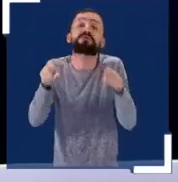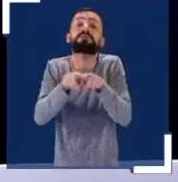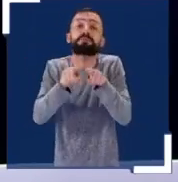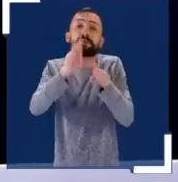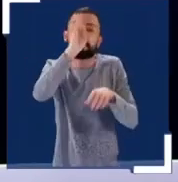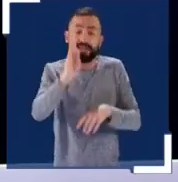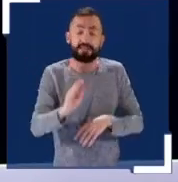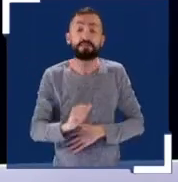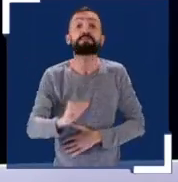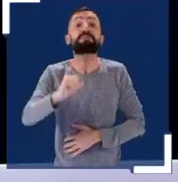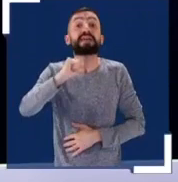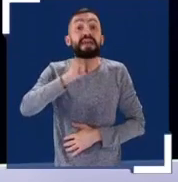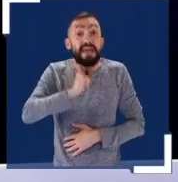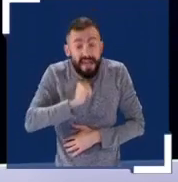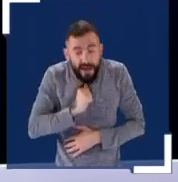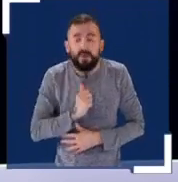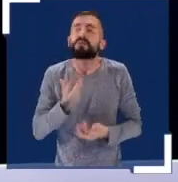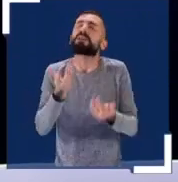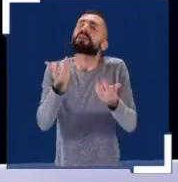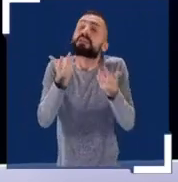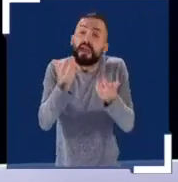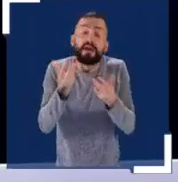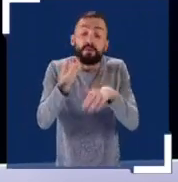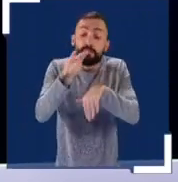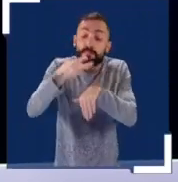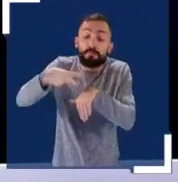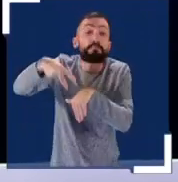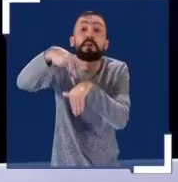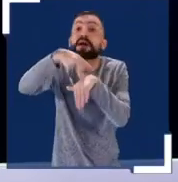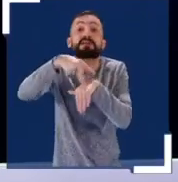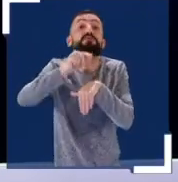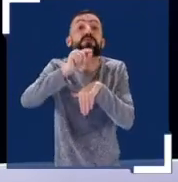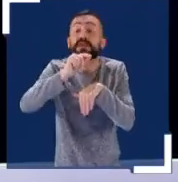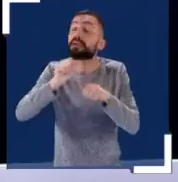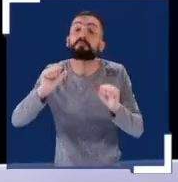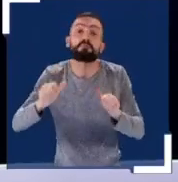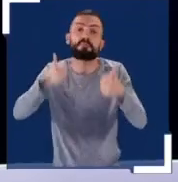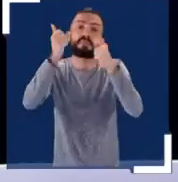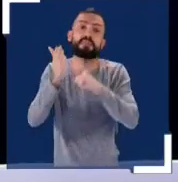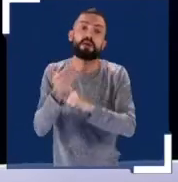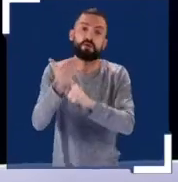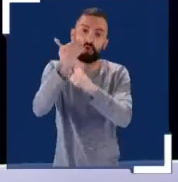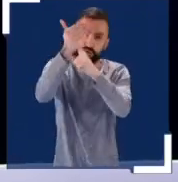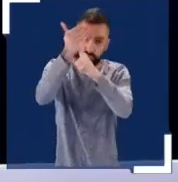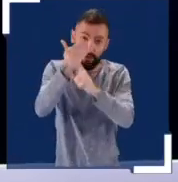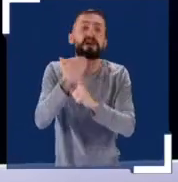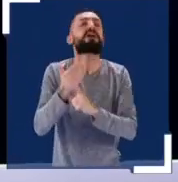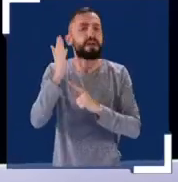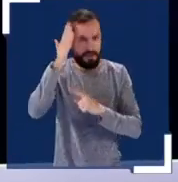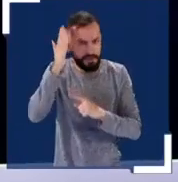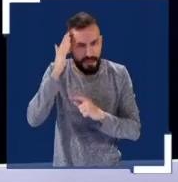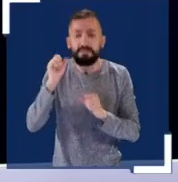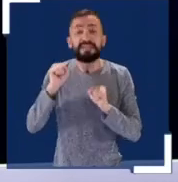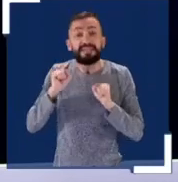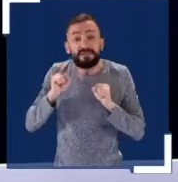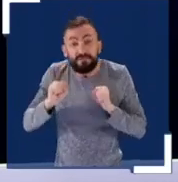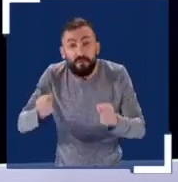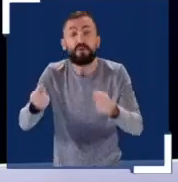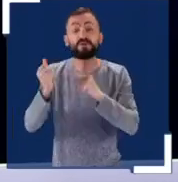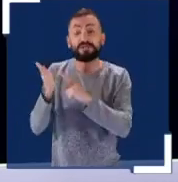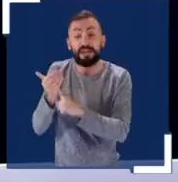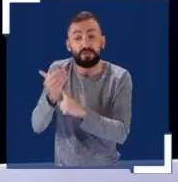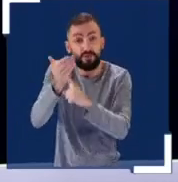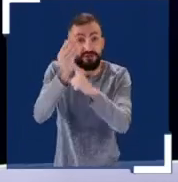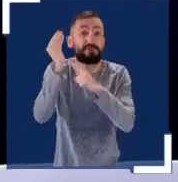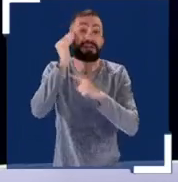defendo um país diferenciado no âmbito da tecnologia. Defendo o esforço e a dedicação tecnológica para reduzir